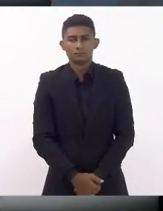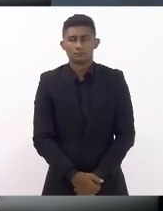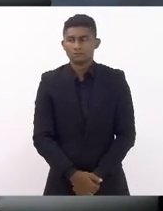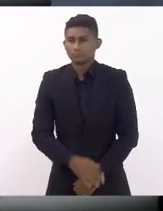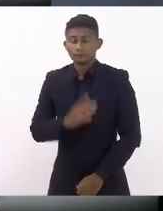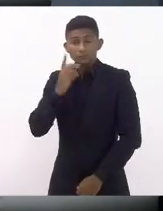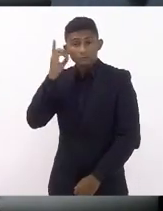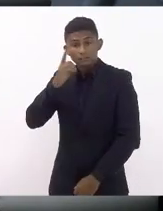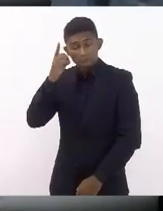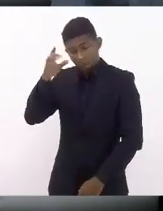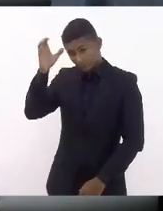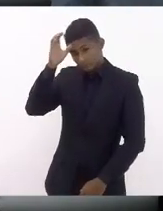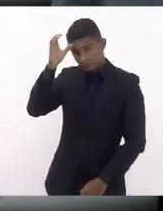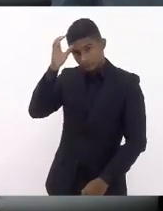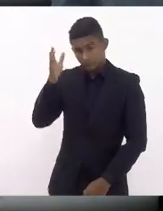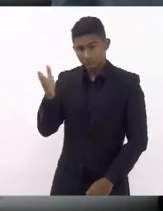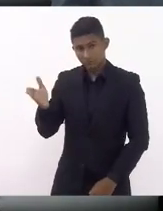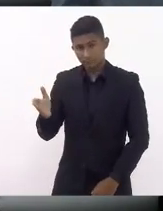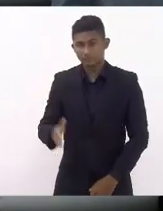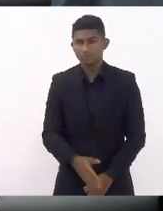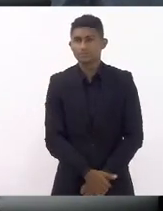Deputada Tia Ju.